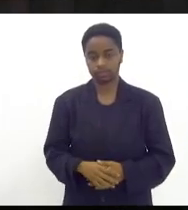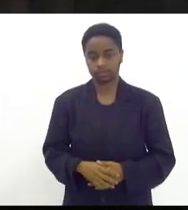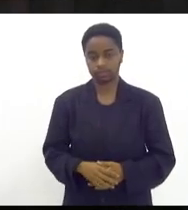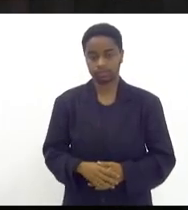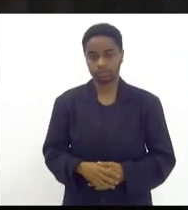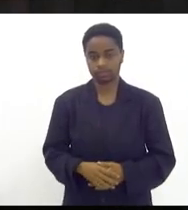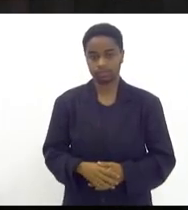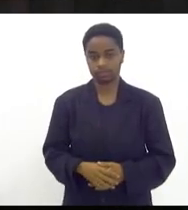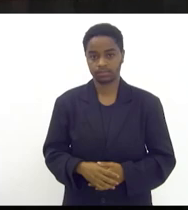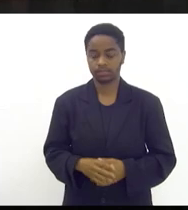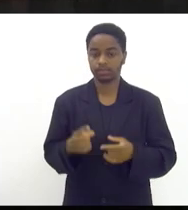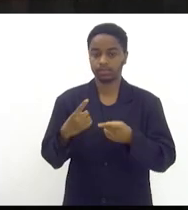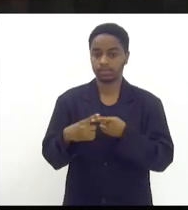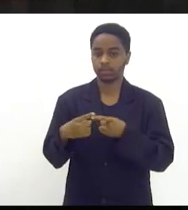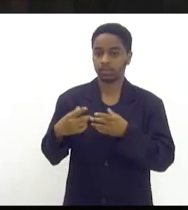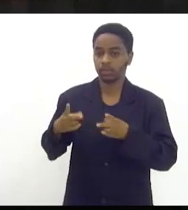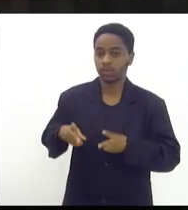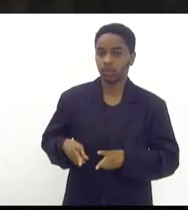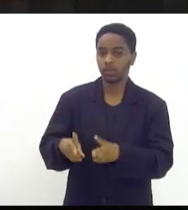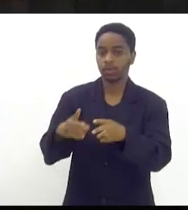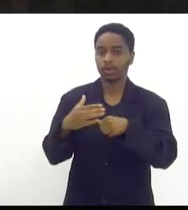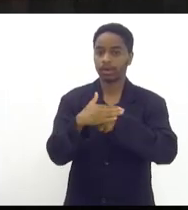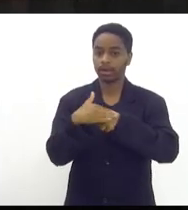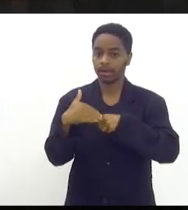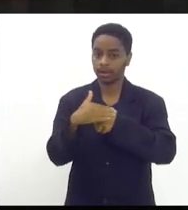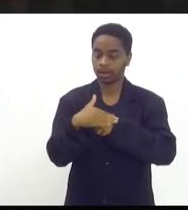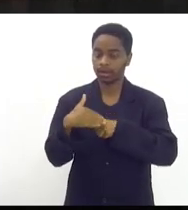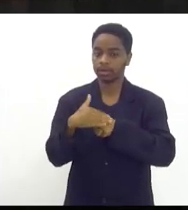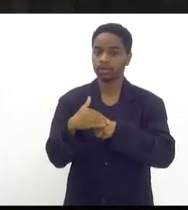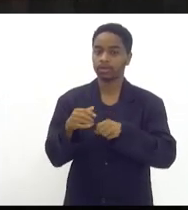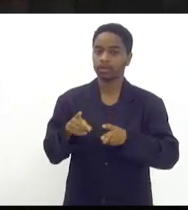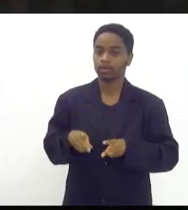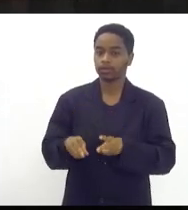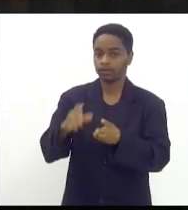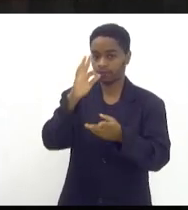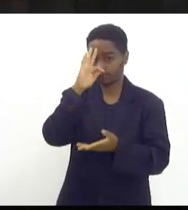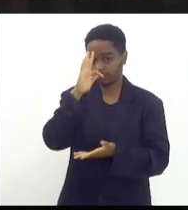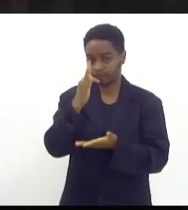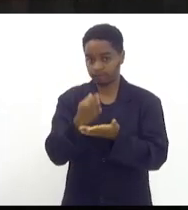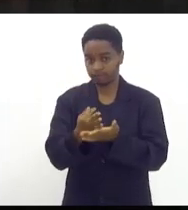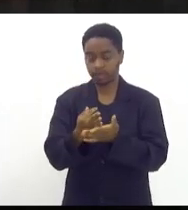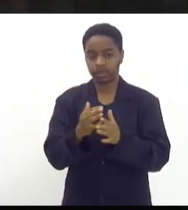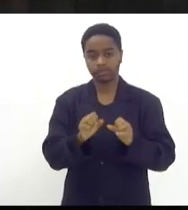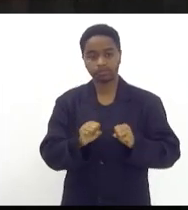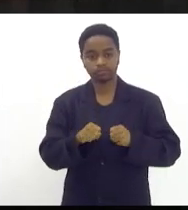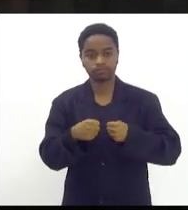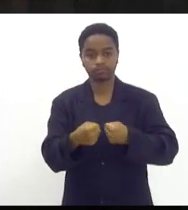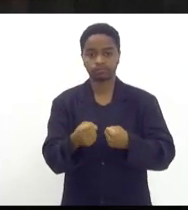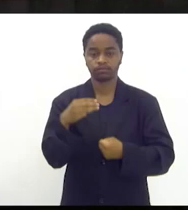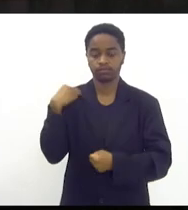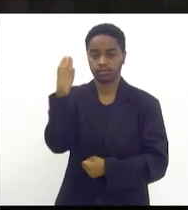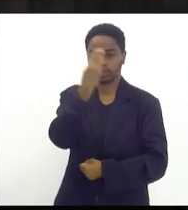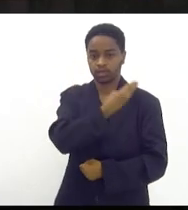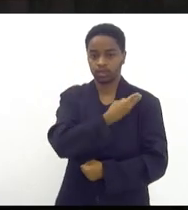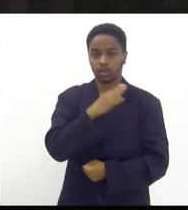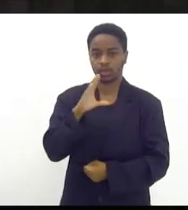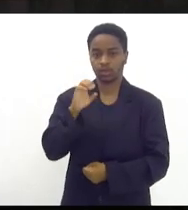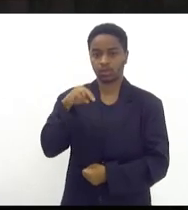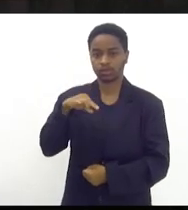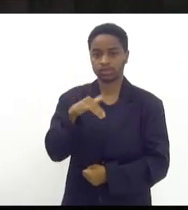essa perpetuação desse carinho, dessa fé, dessa devoção à Nossa Senhora da